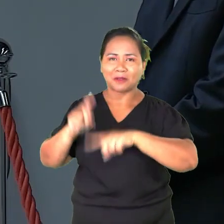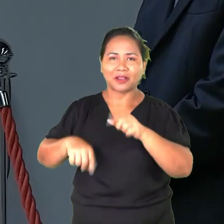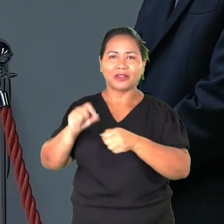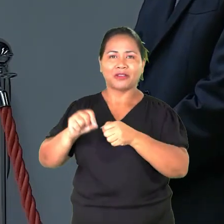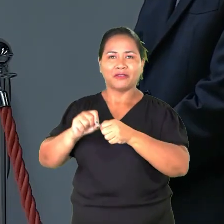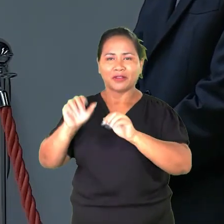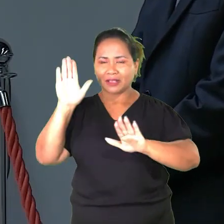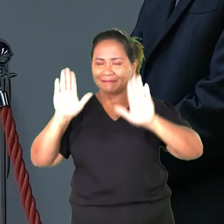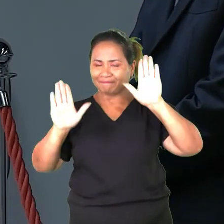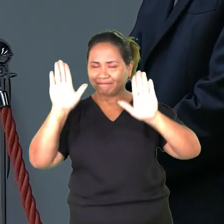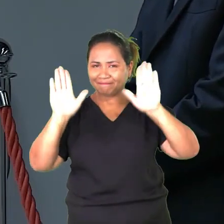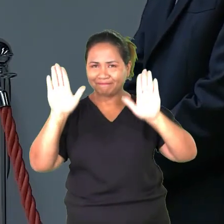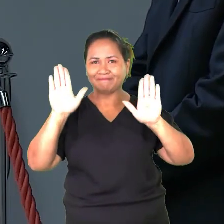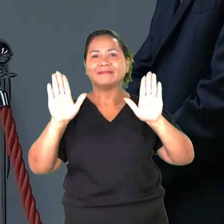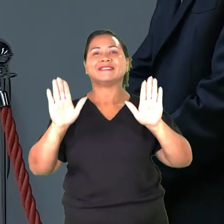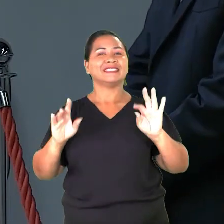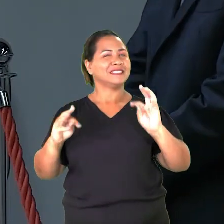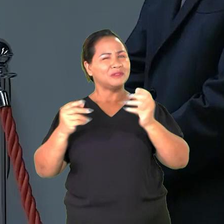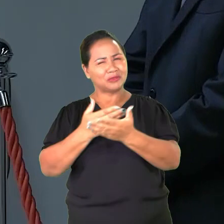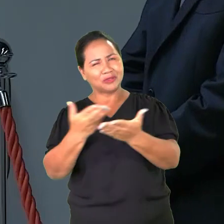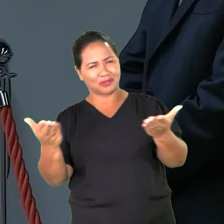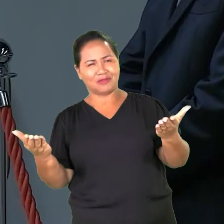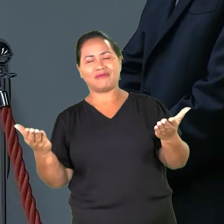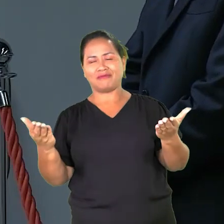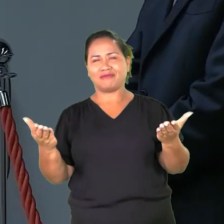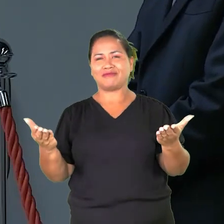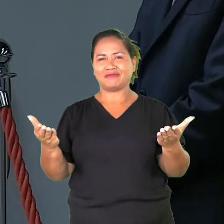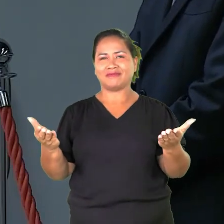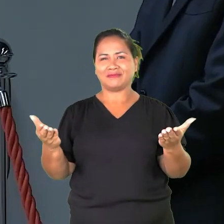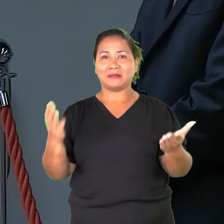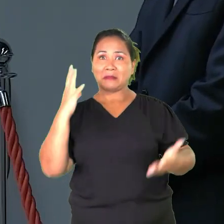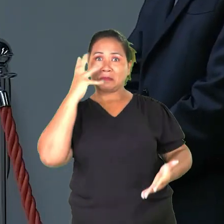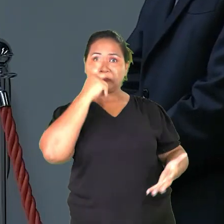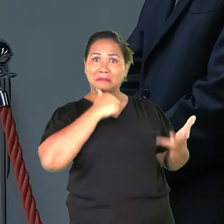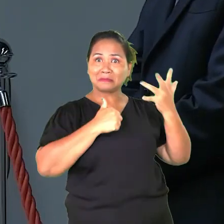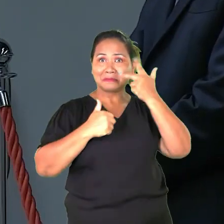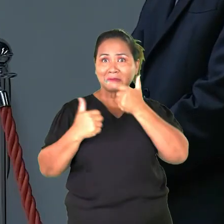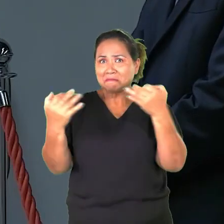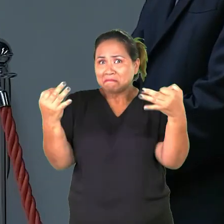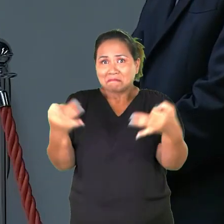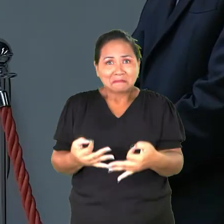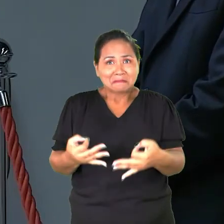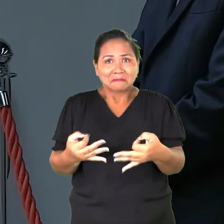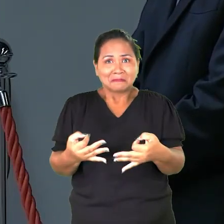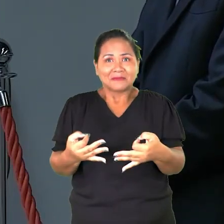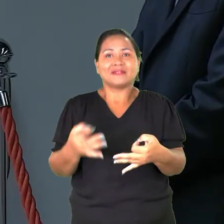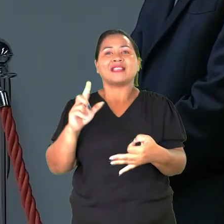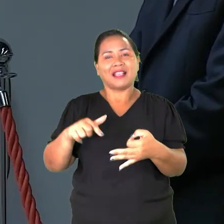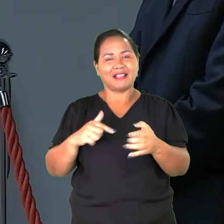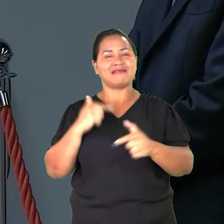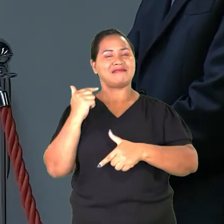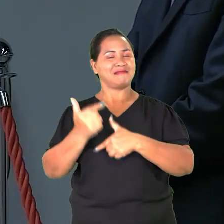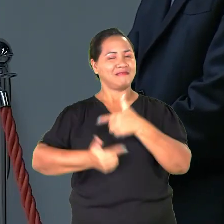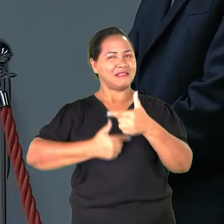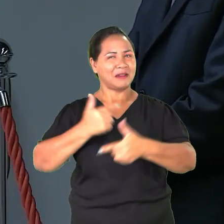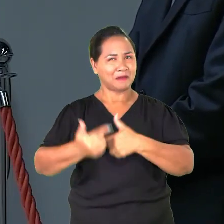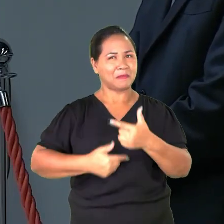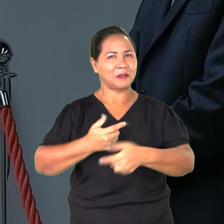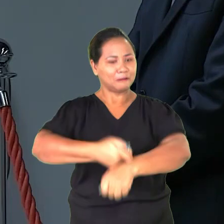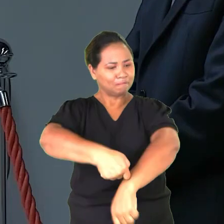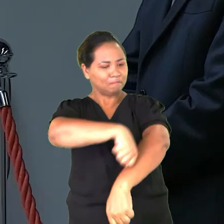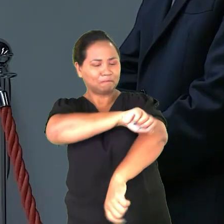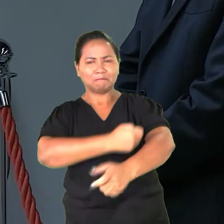que é quem faz a licitação. E tudo isso aqui que os senhores estão olhando hoje, bonito, perfeito, foi um